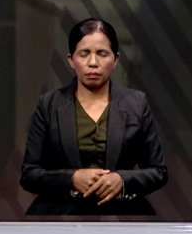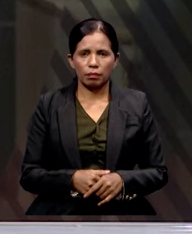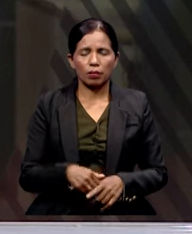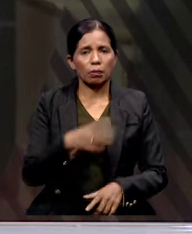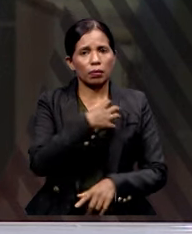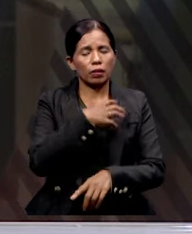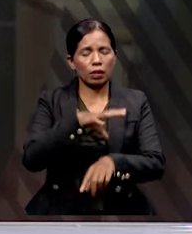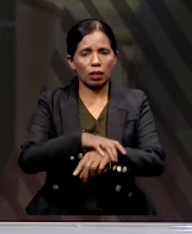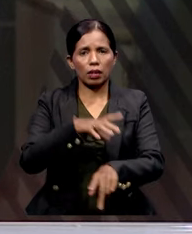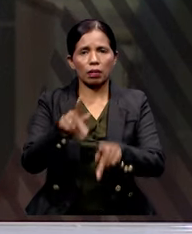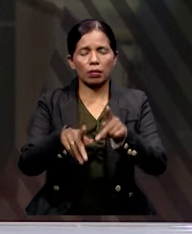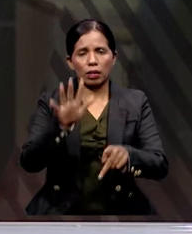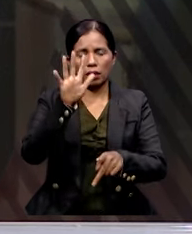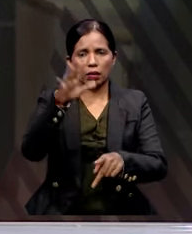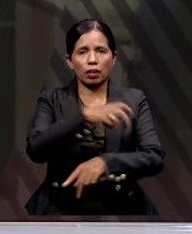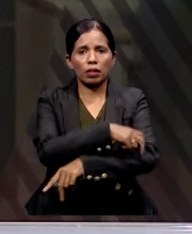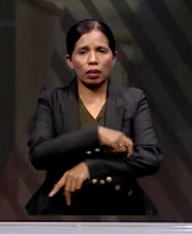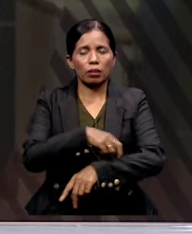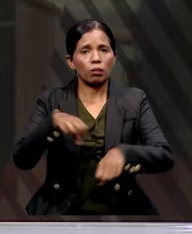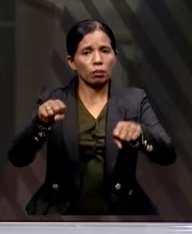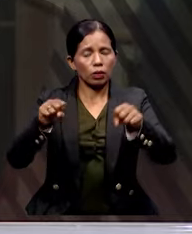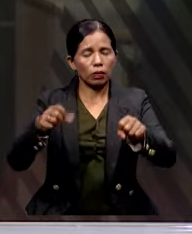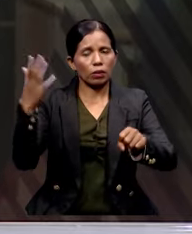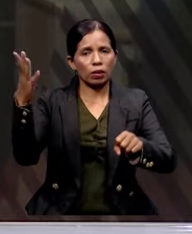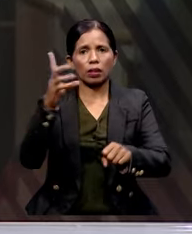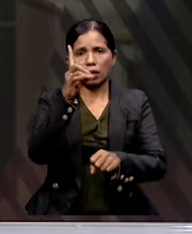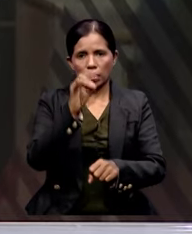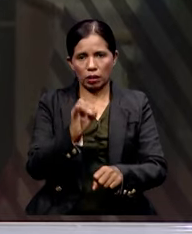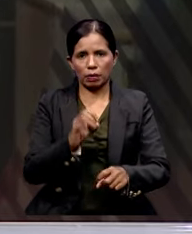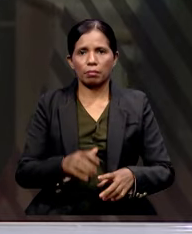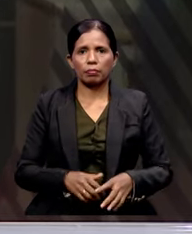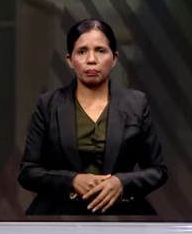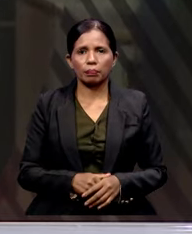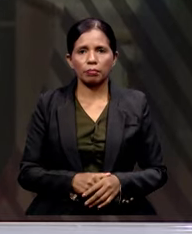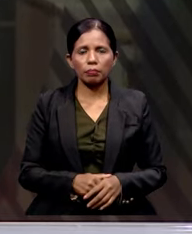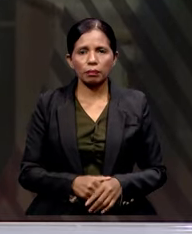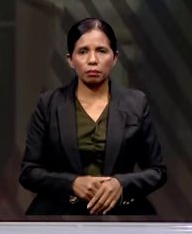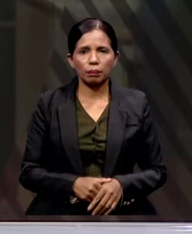Polisi captura cidadão na Lima, nau motorizada e a capital dele.